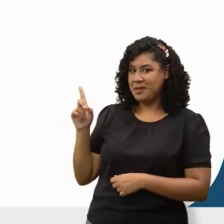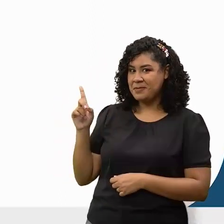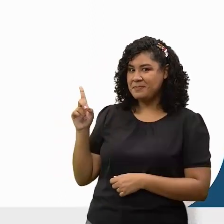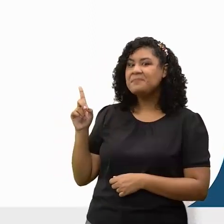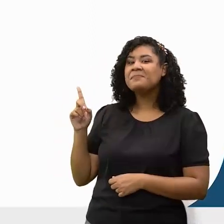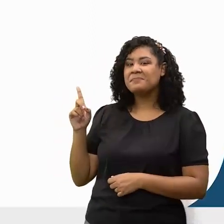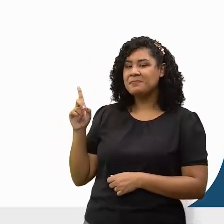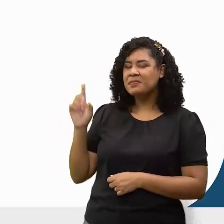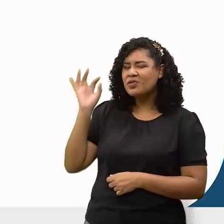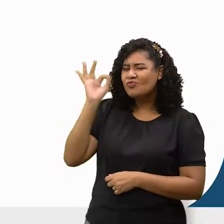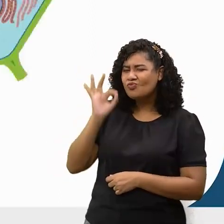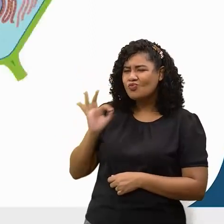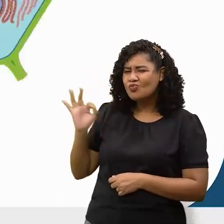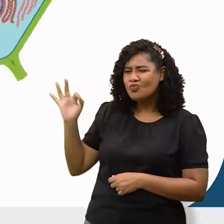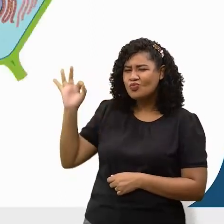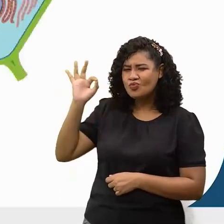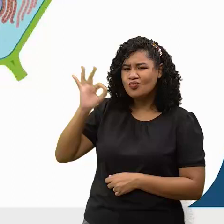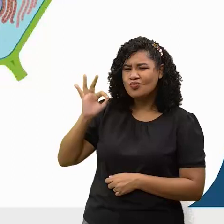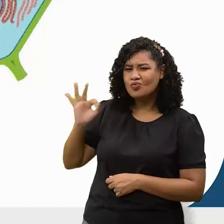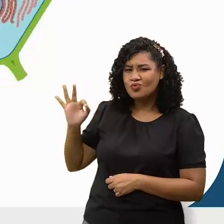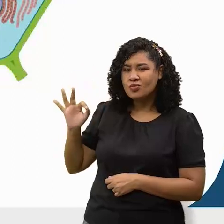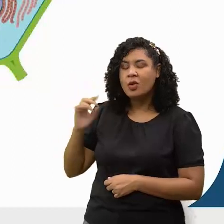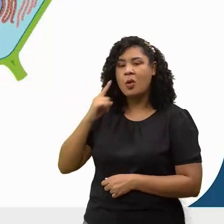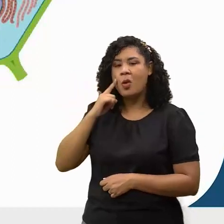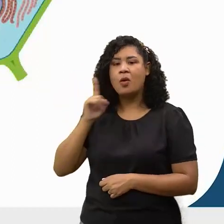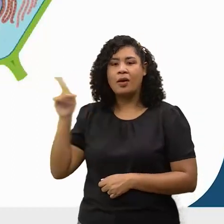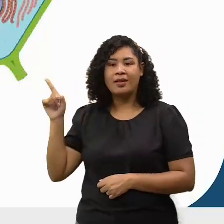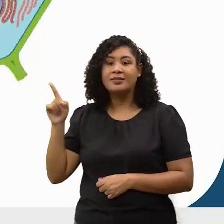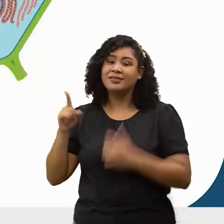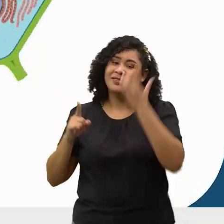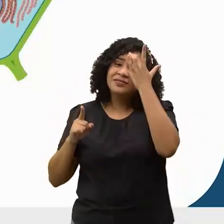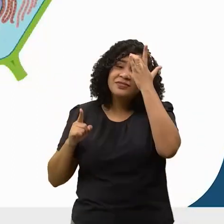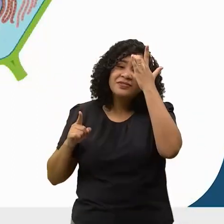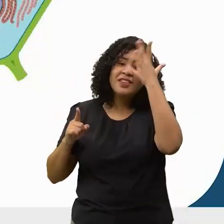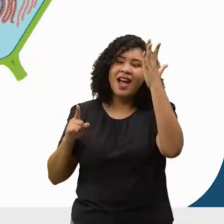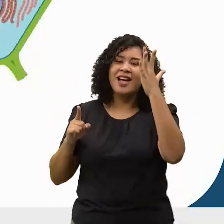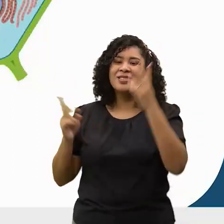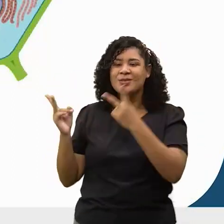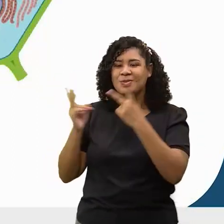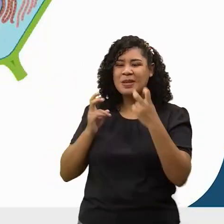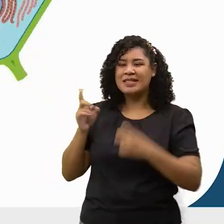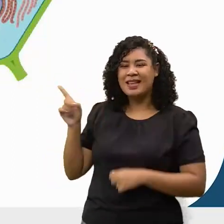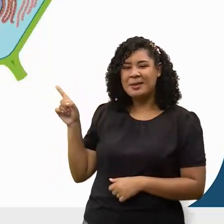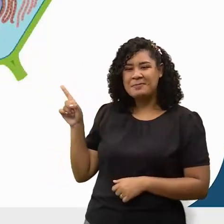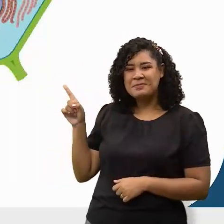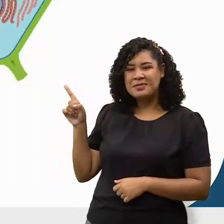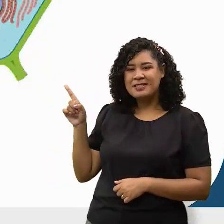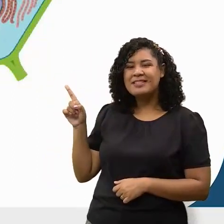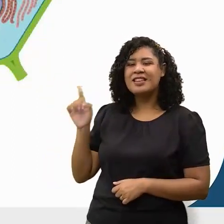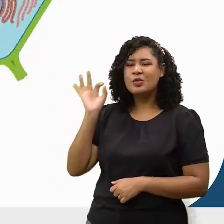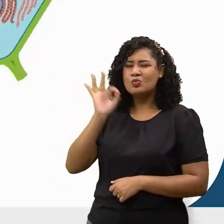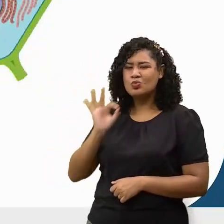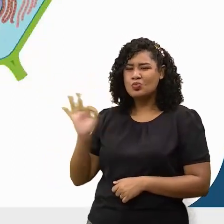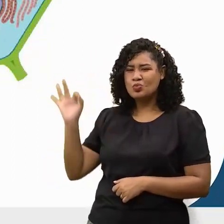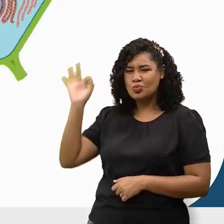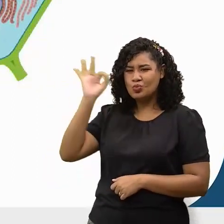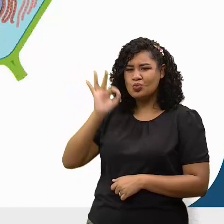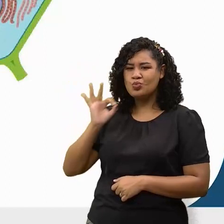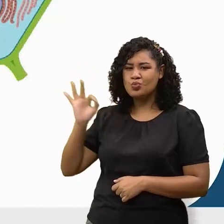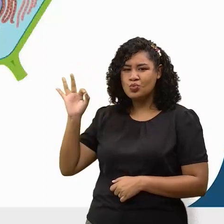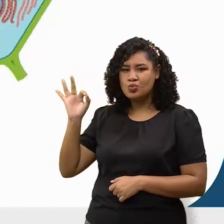para aquela figura, fica mais fácil você perceber essas organelas. As procarióticas não